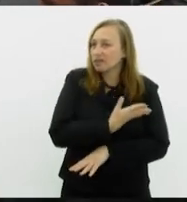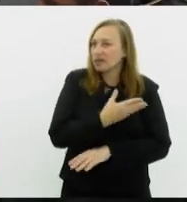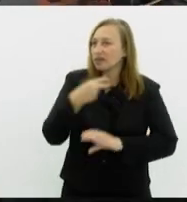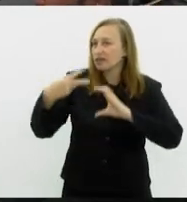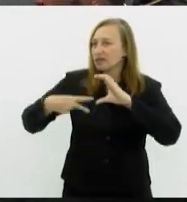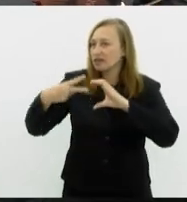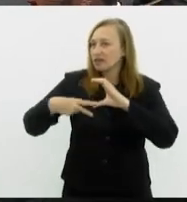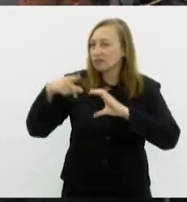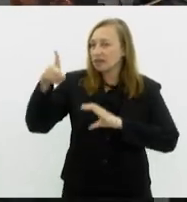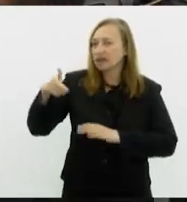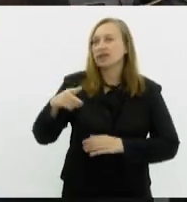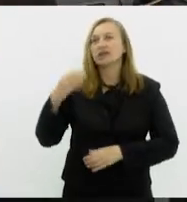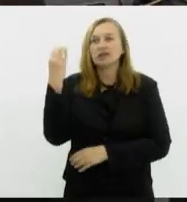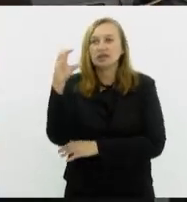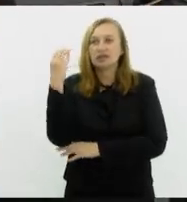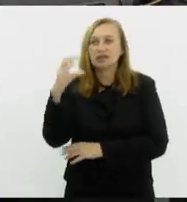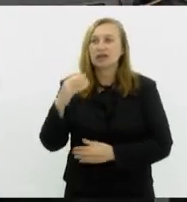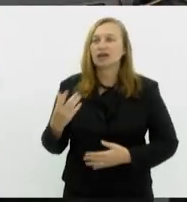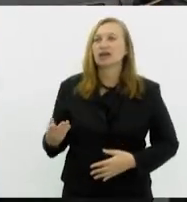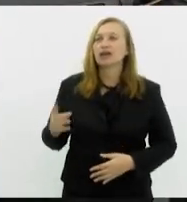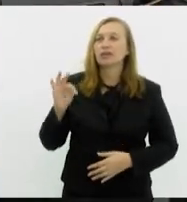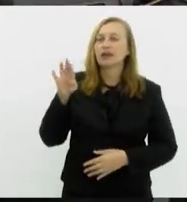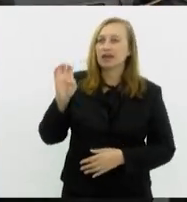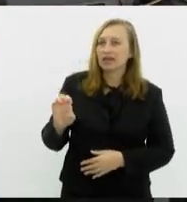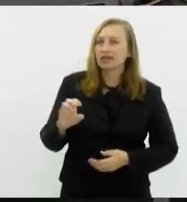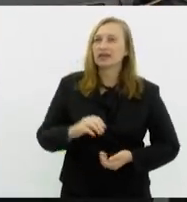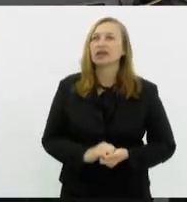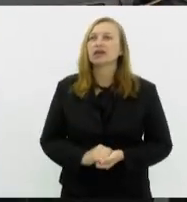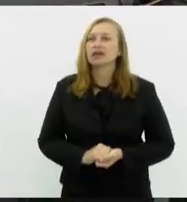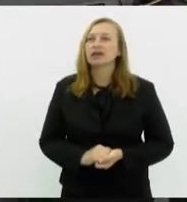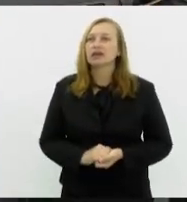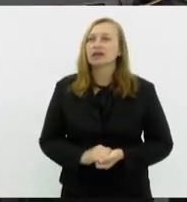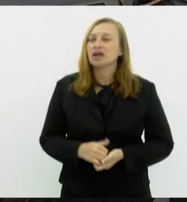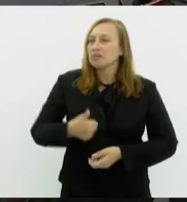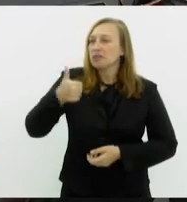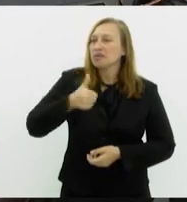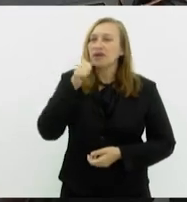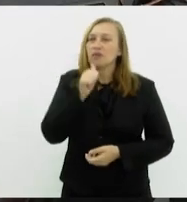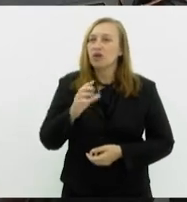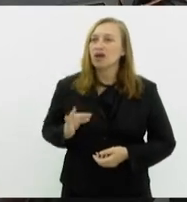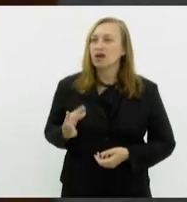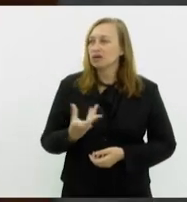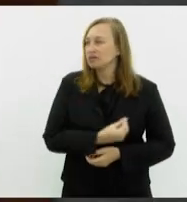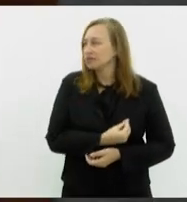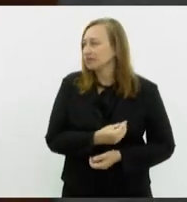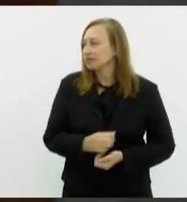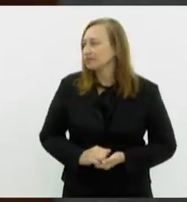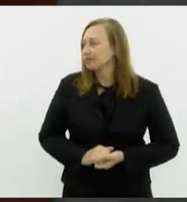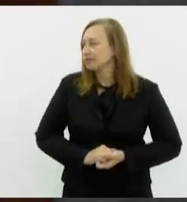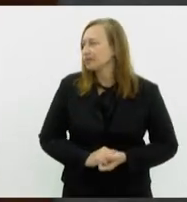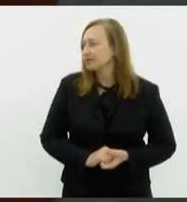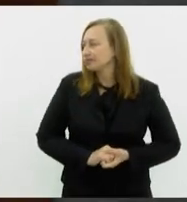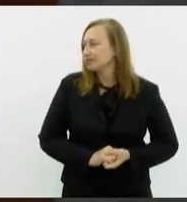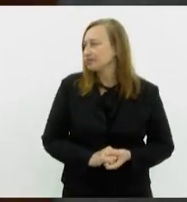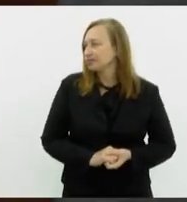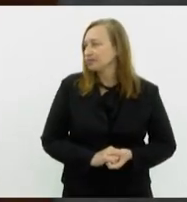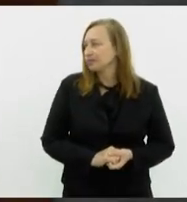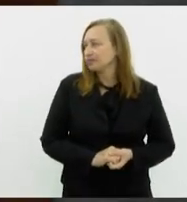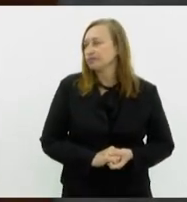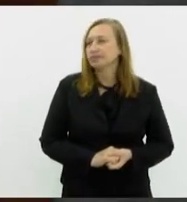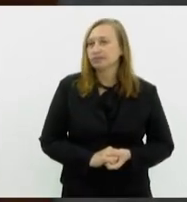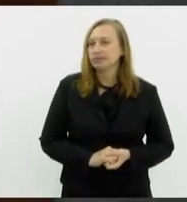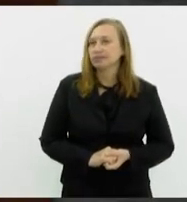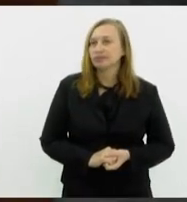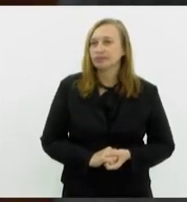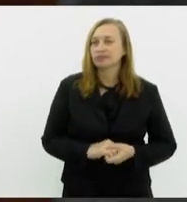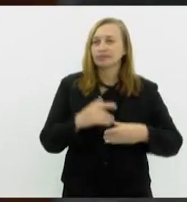Câmara de Vereadores de Niterói, que é a querida Beni Brioli, primeira mulher trans a estar como protagonista no parlamento